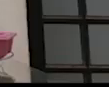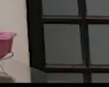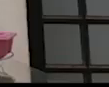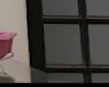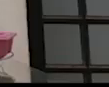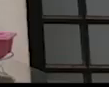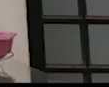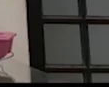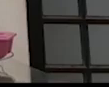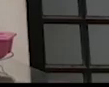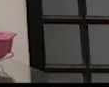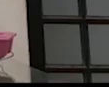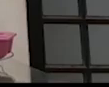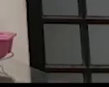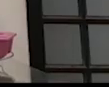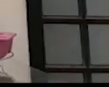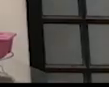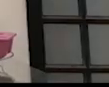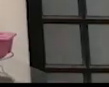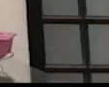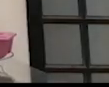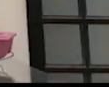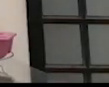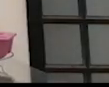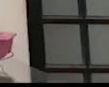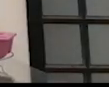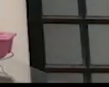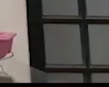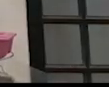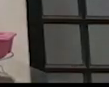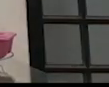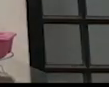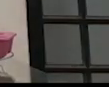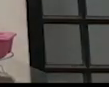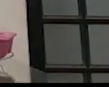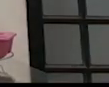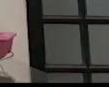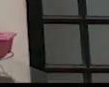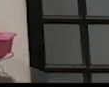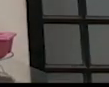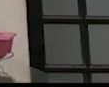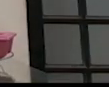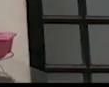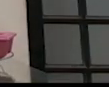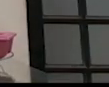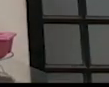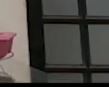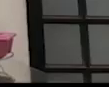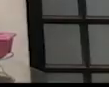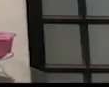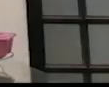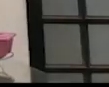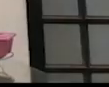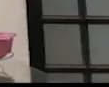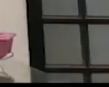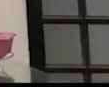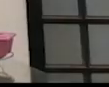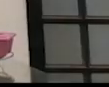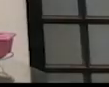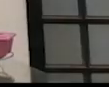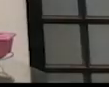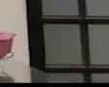esse gelo, esse barbante? Será que vamos conseguir pescar? Bom, coloquei